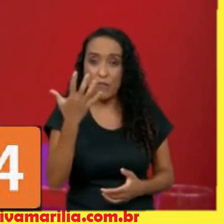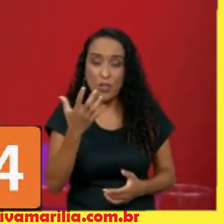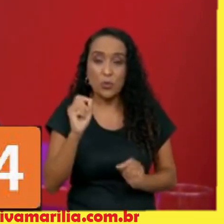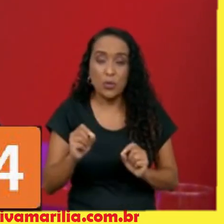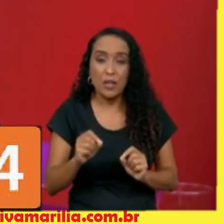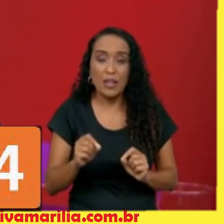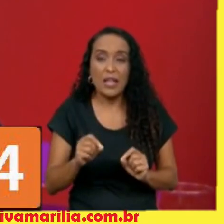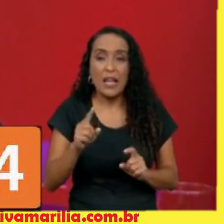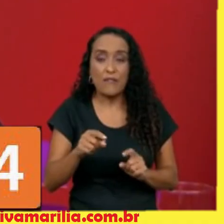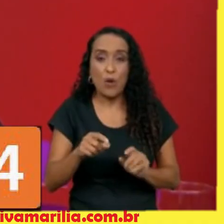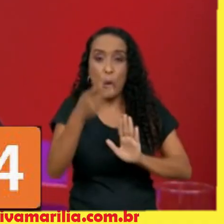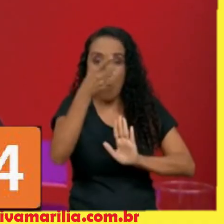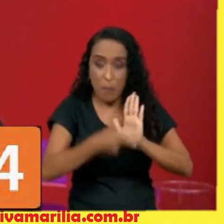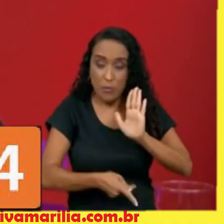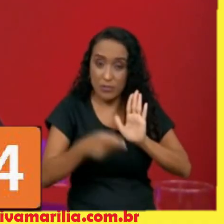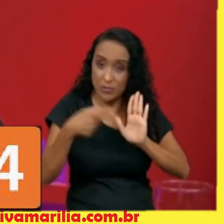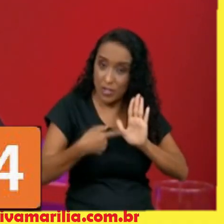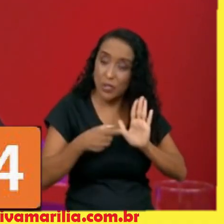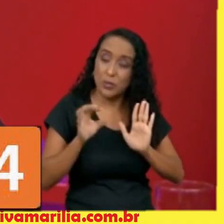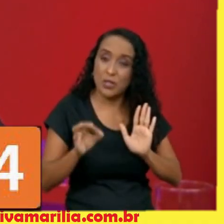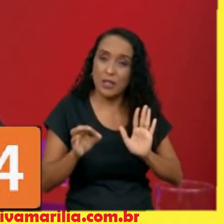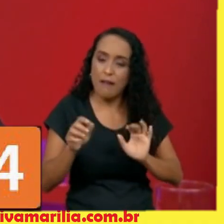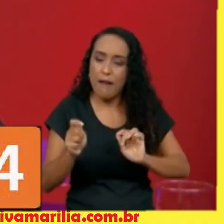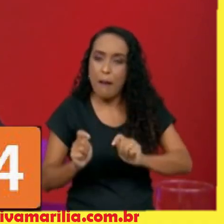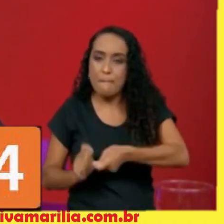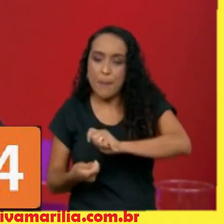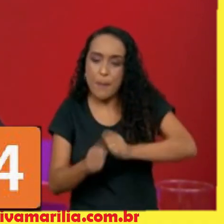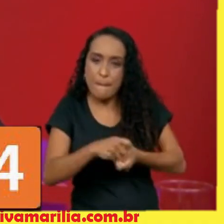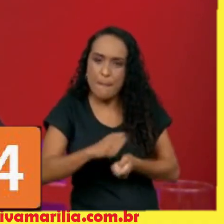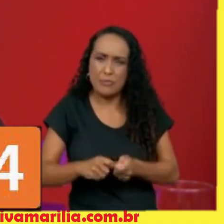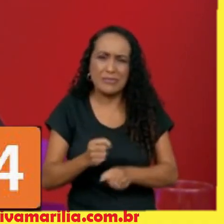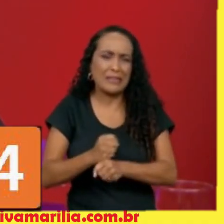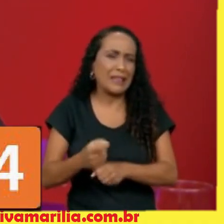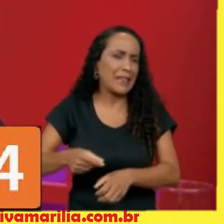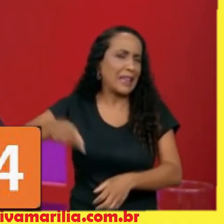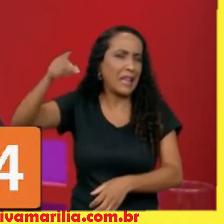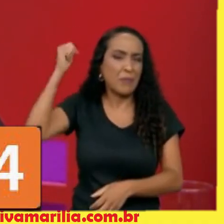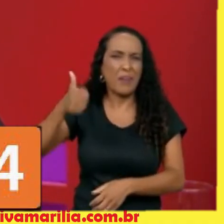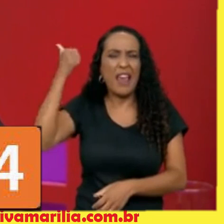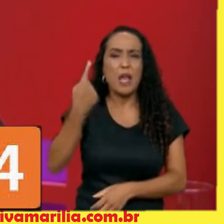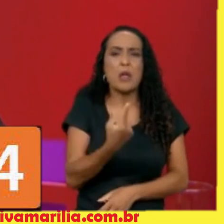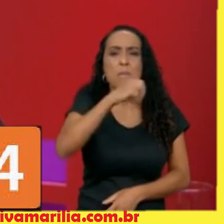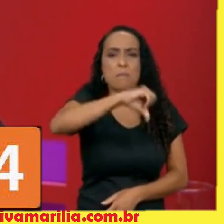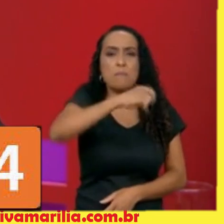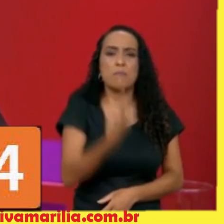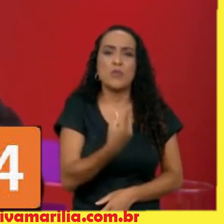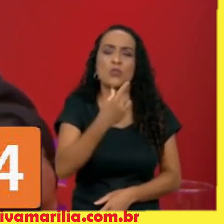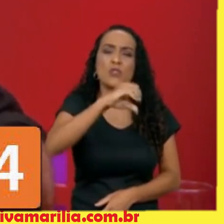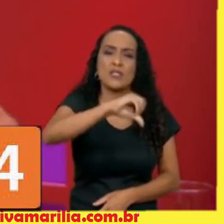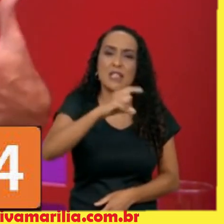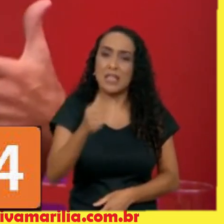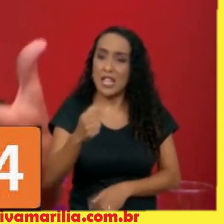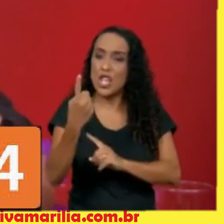isso foi um projeto, Leandro, articulado já há bastante tempo. Desde 1971 se